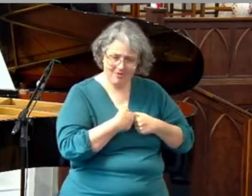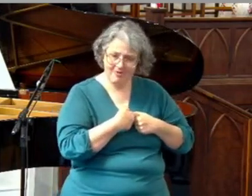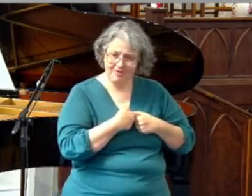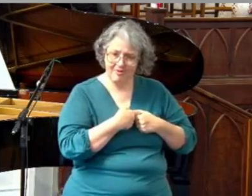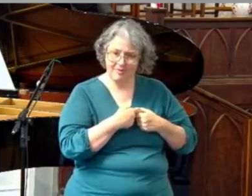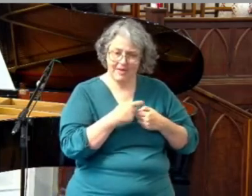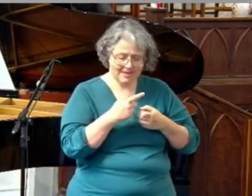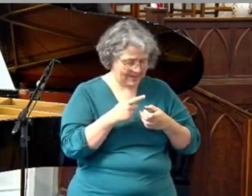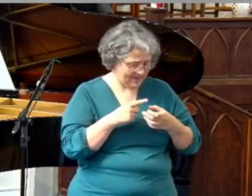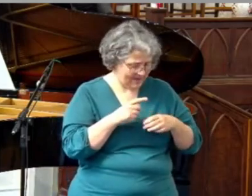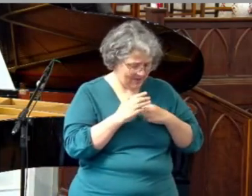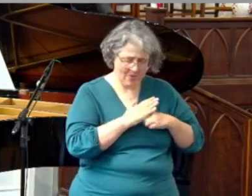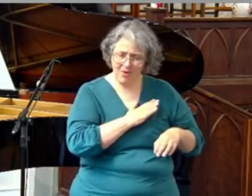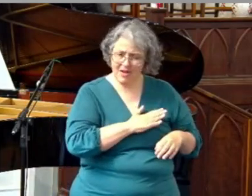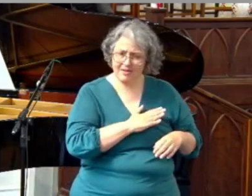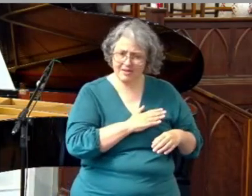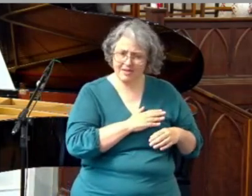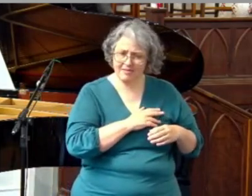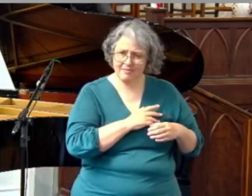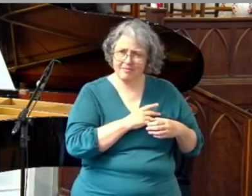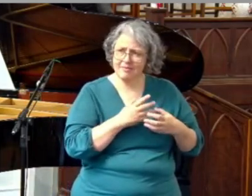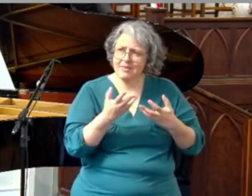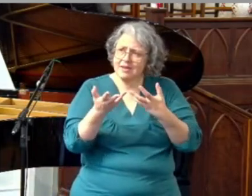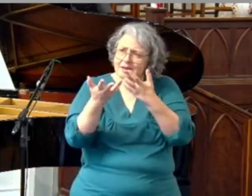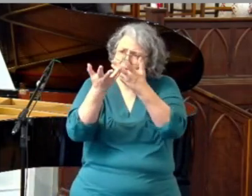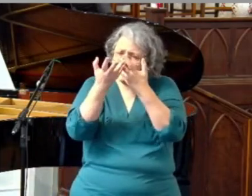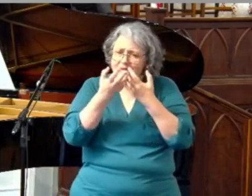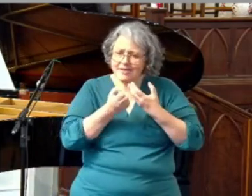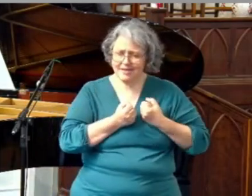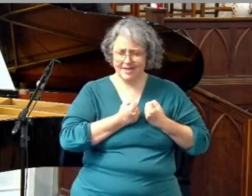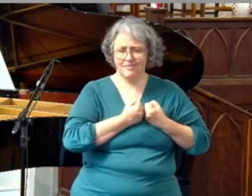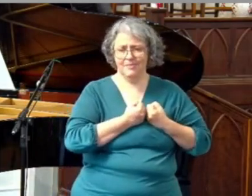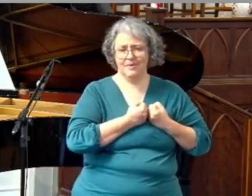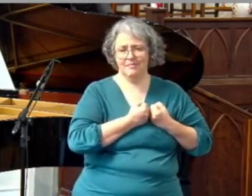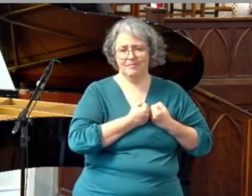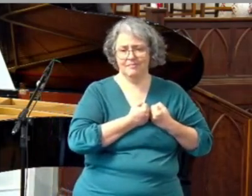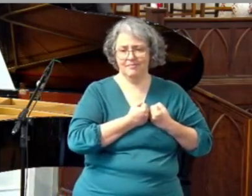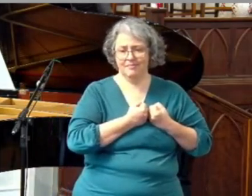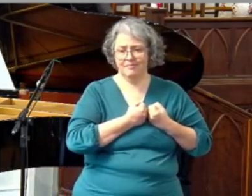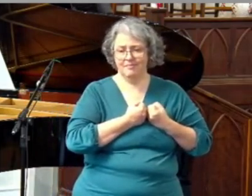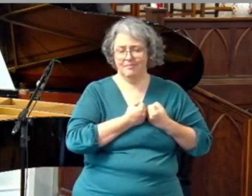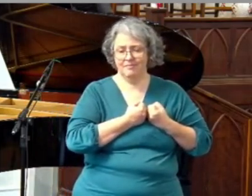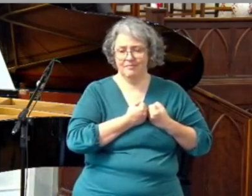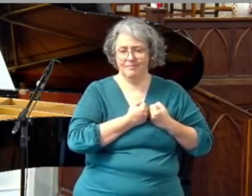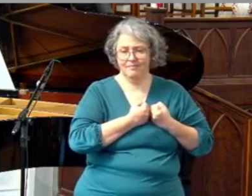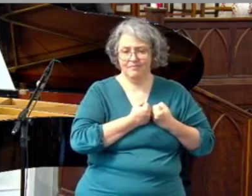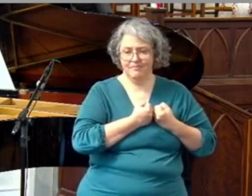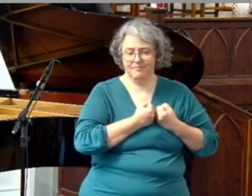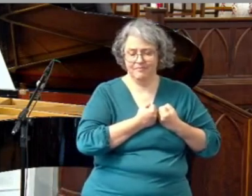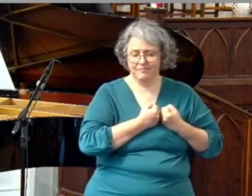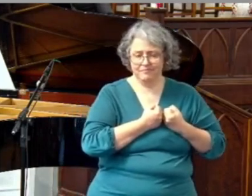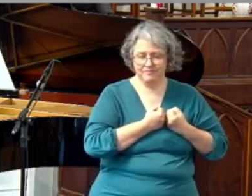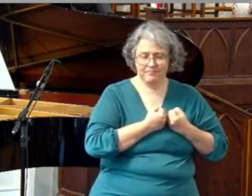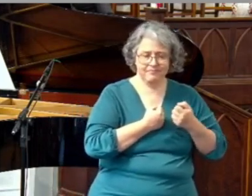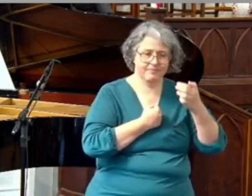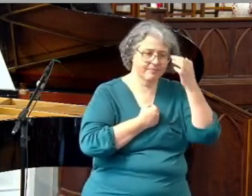olhos e os ouvidos para abraçarmos esta mensagem